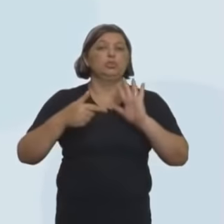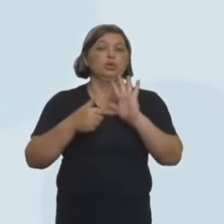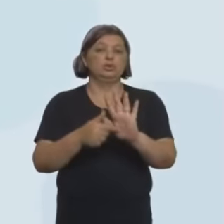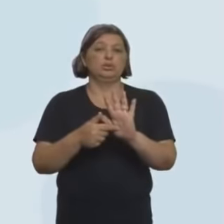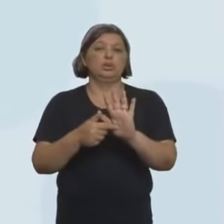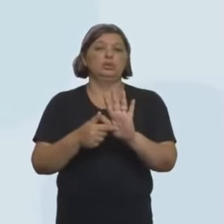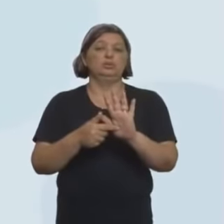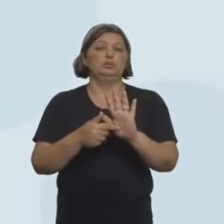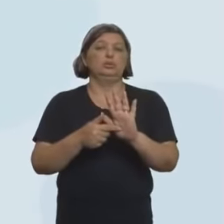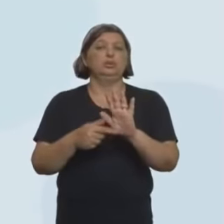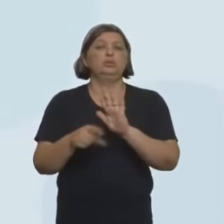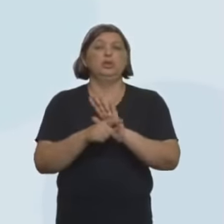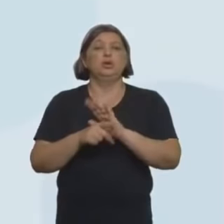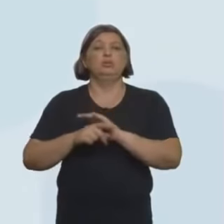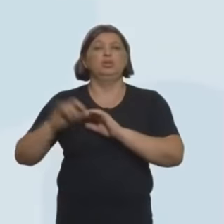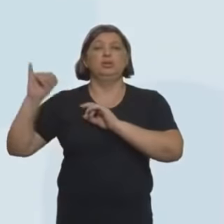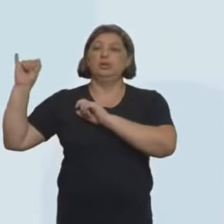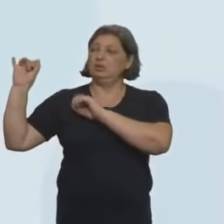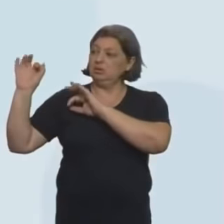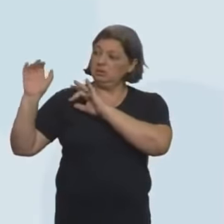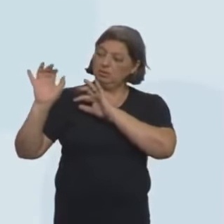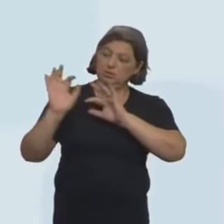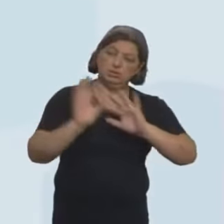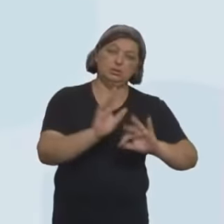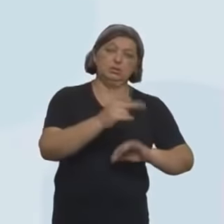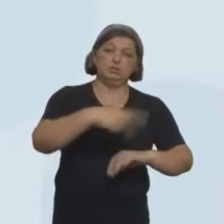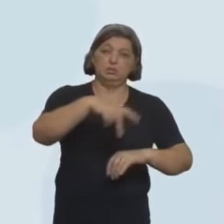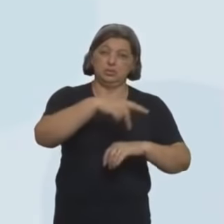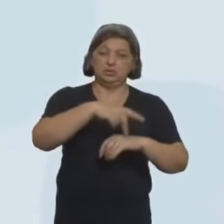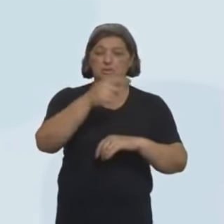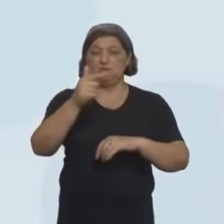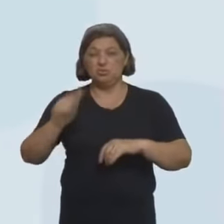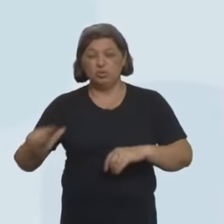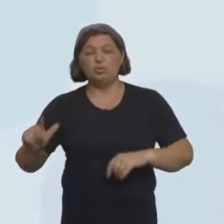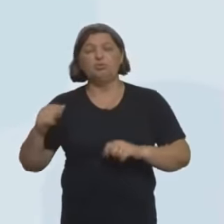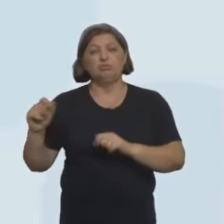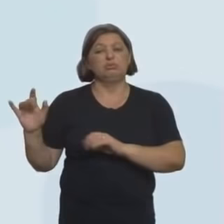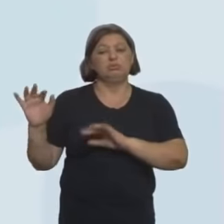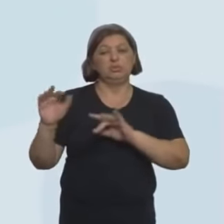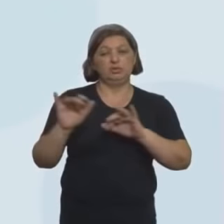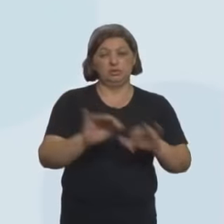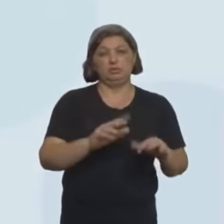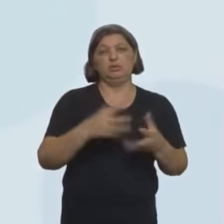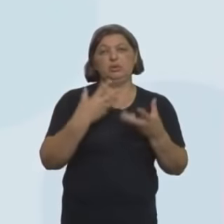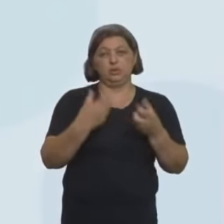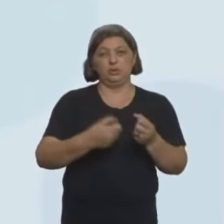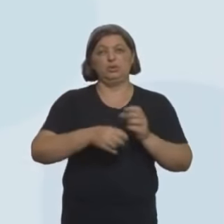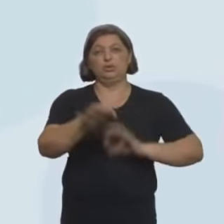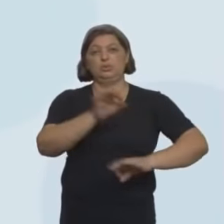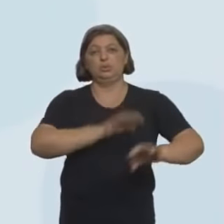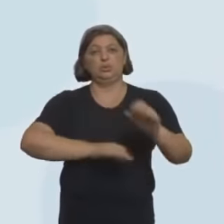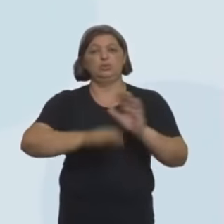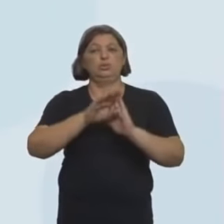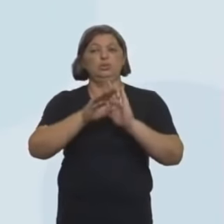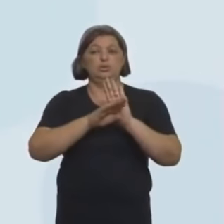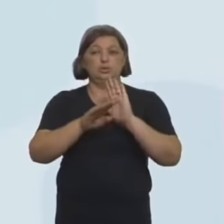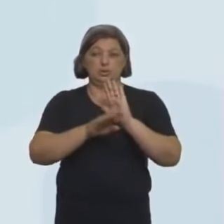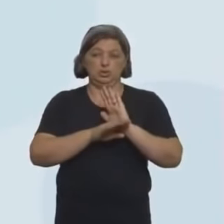quanto imigrantes, sabe, que chegam de outros países, são acolhidos neste projeto, porque o projeto trata